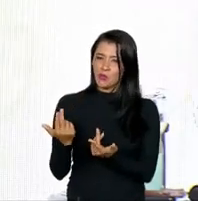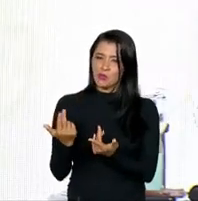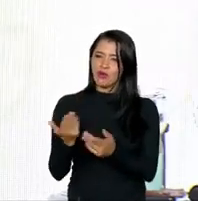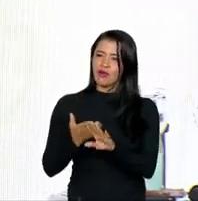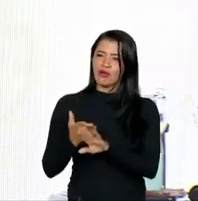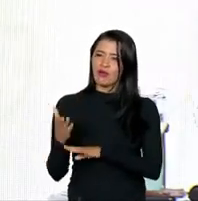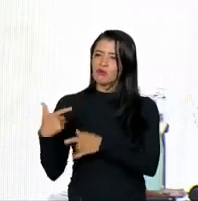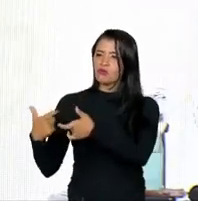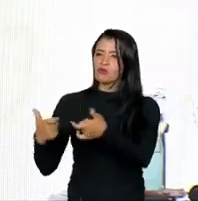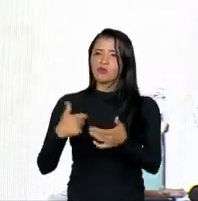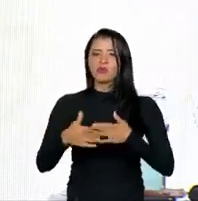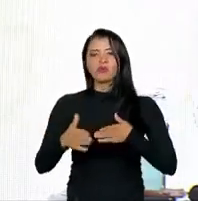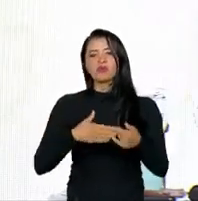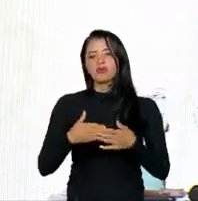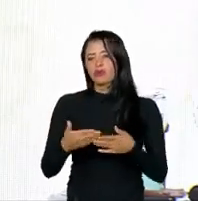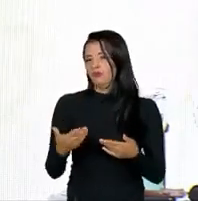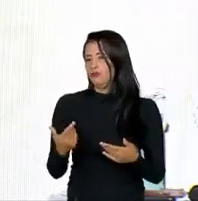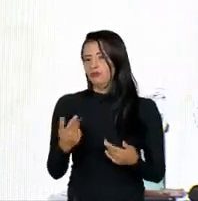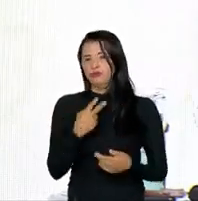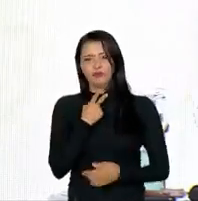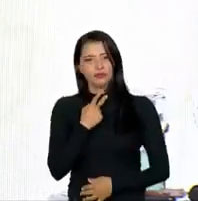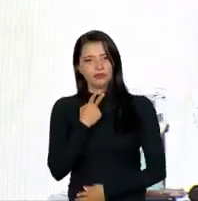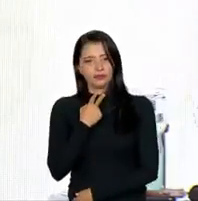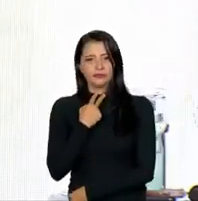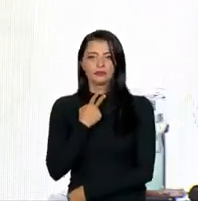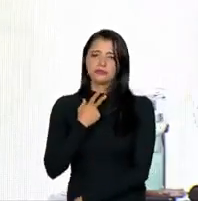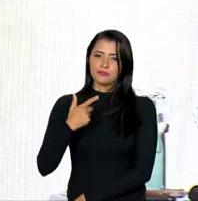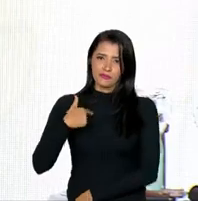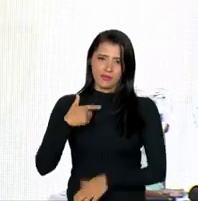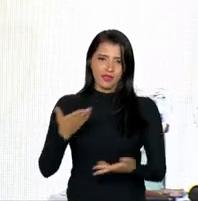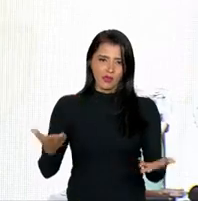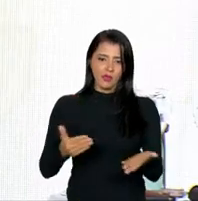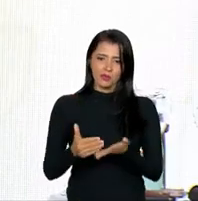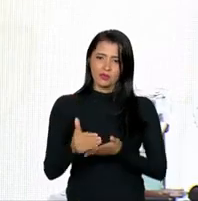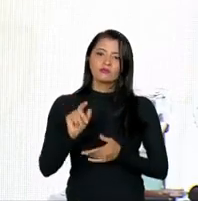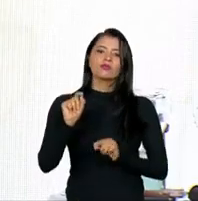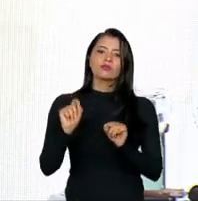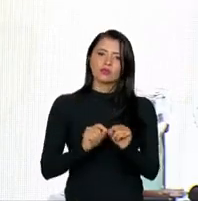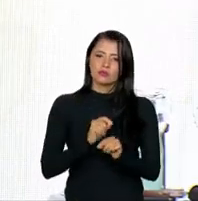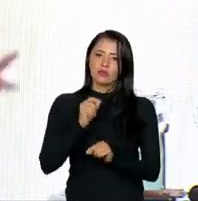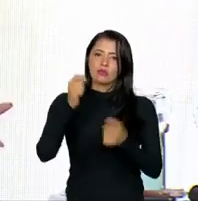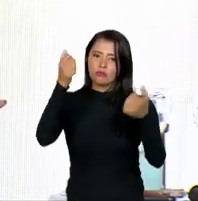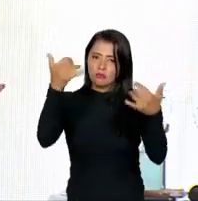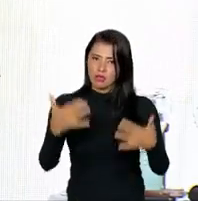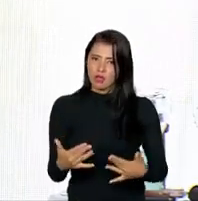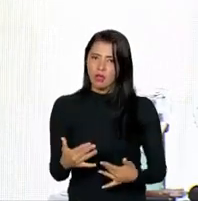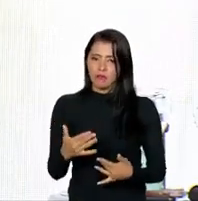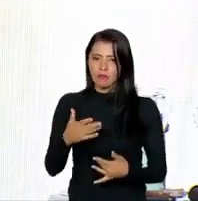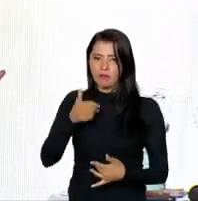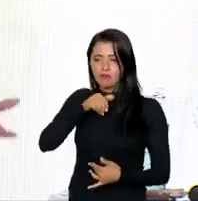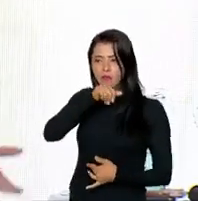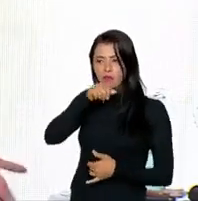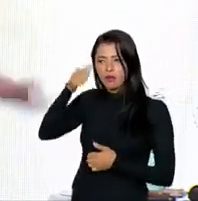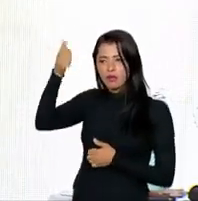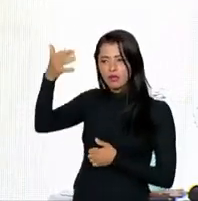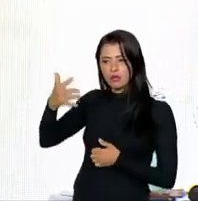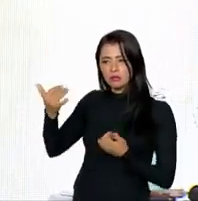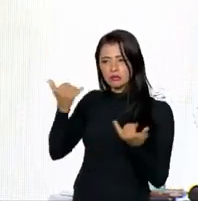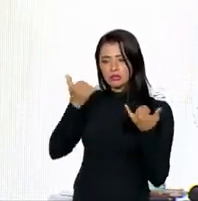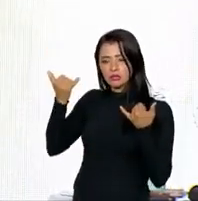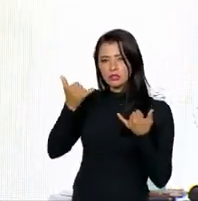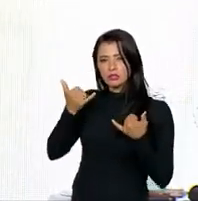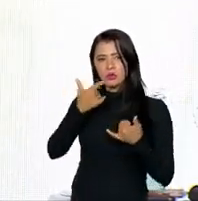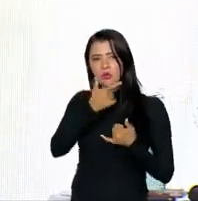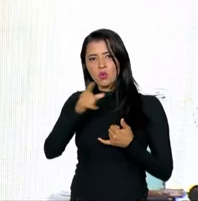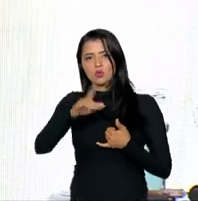gente entra em qualquer lugar. E esse meu gancho inicial é para dizer que essa fala da minha mãe refletia em um outro